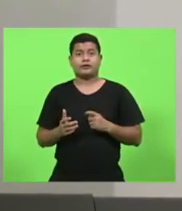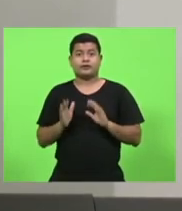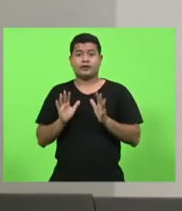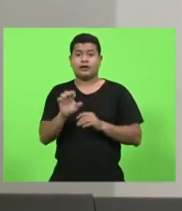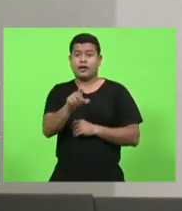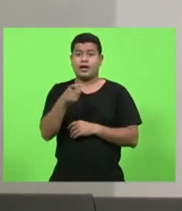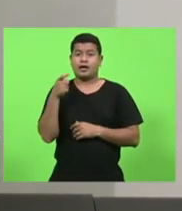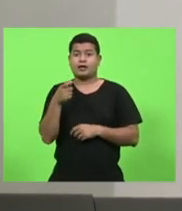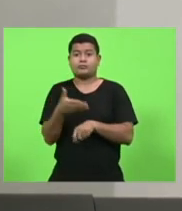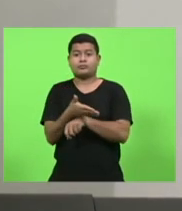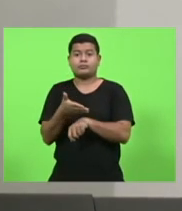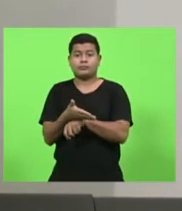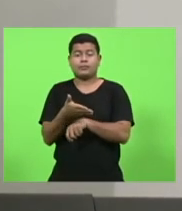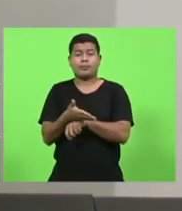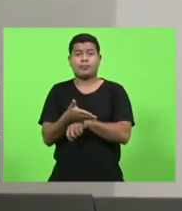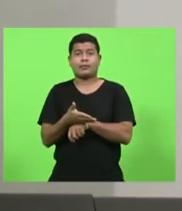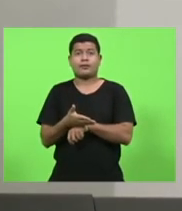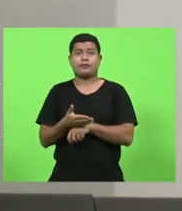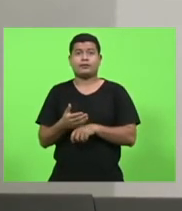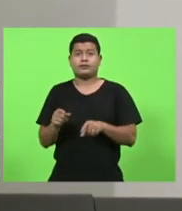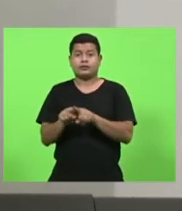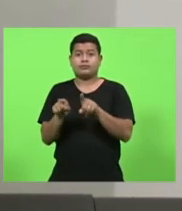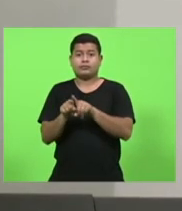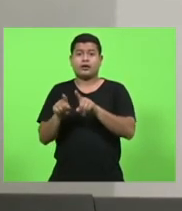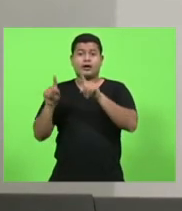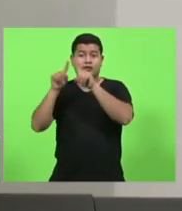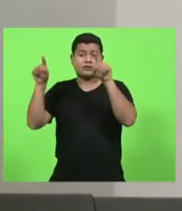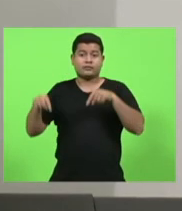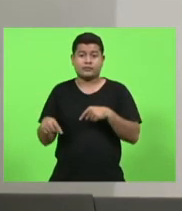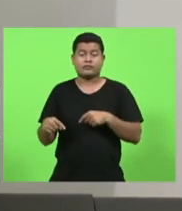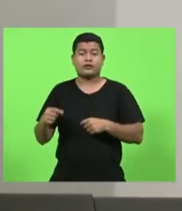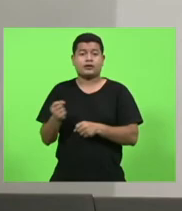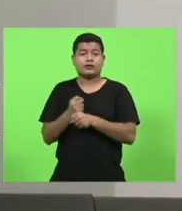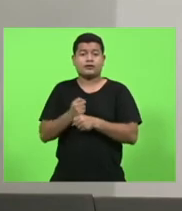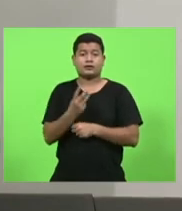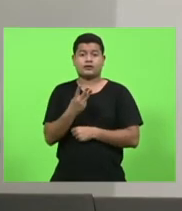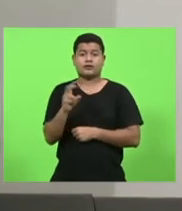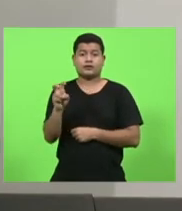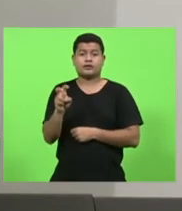ex-participante e como funcionário por 35 anos do Ministério da Saúde,